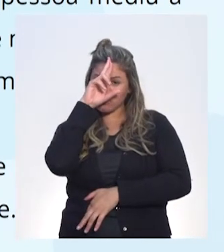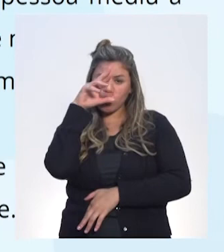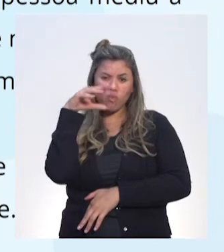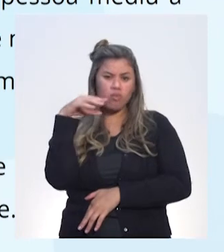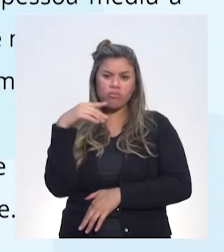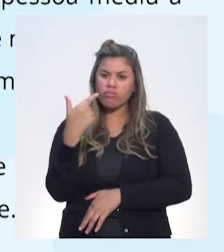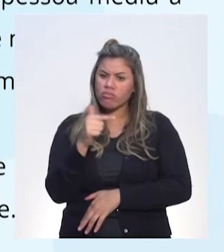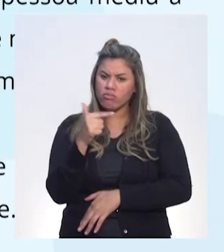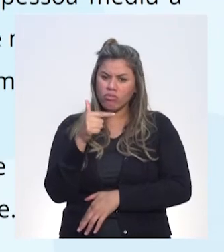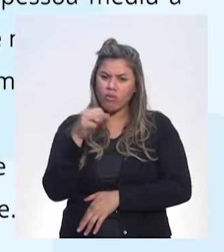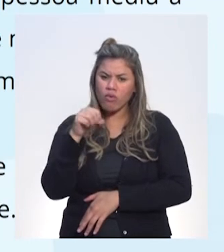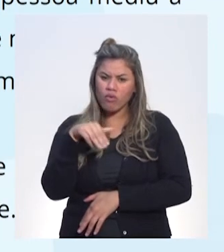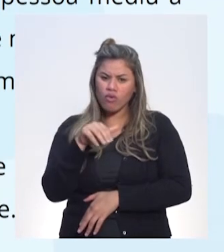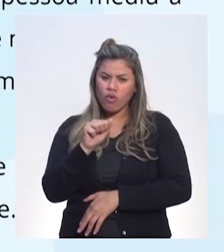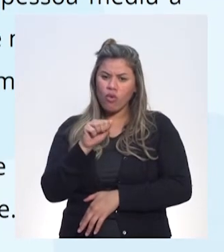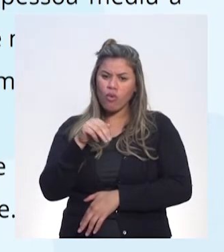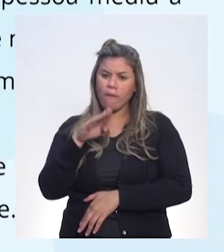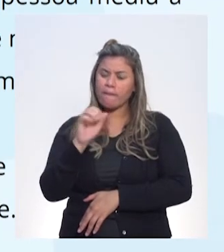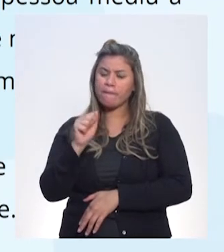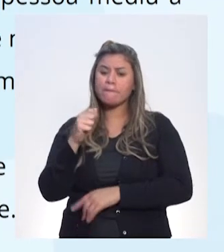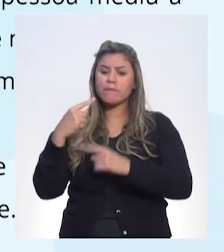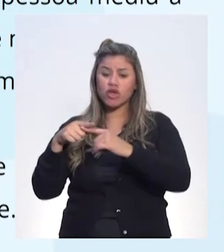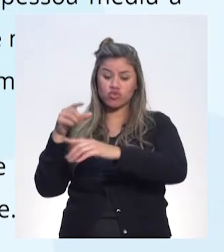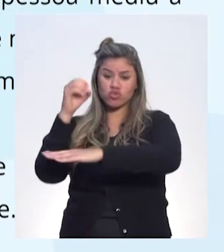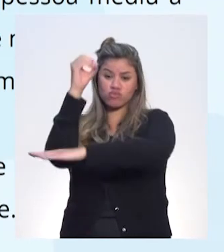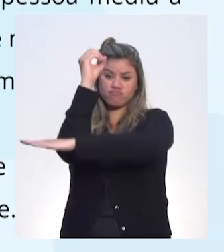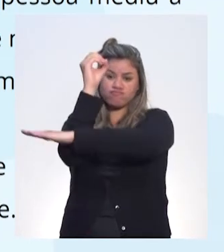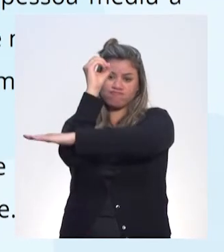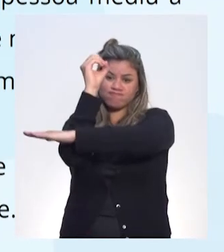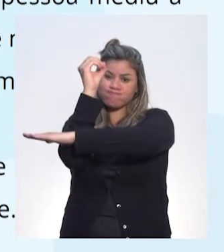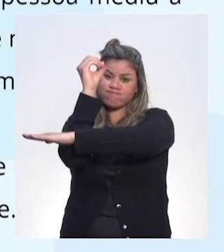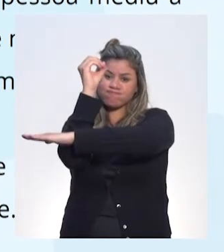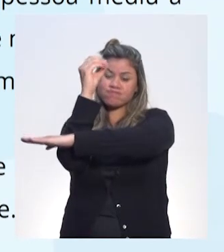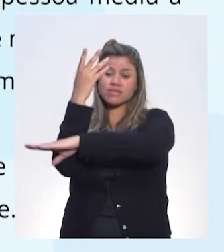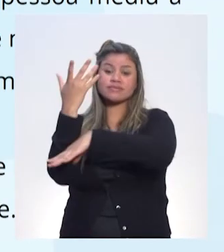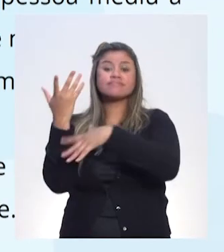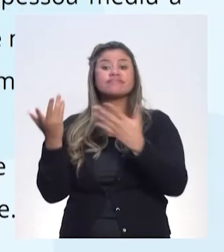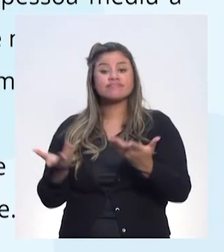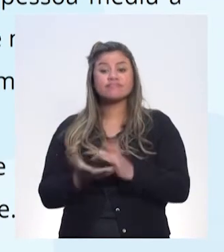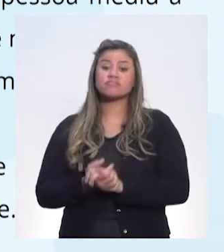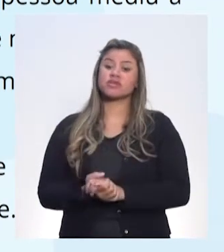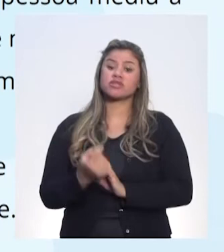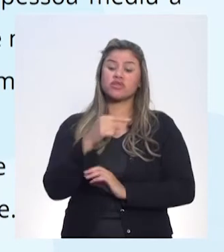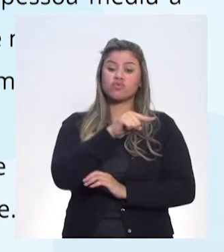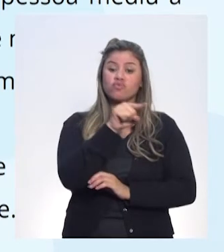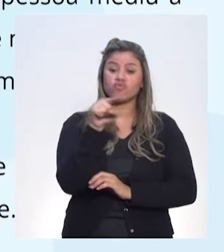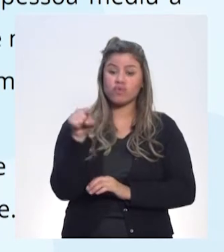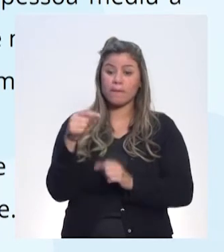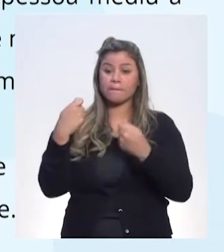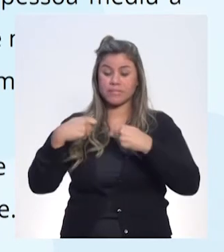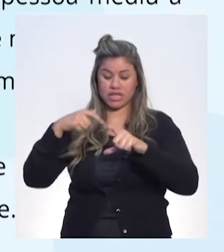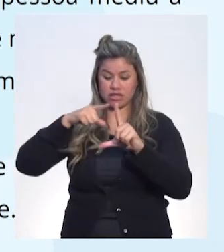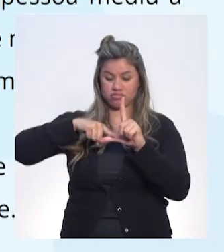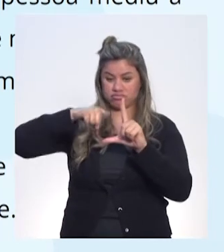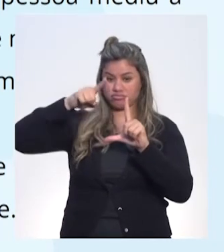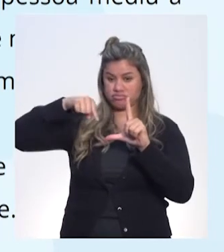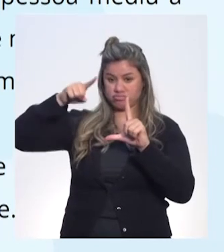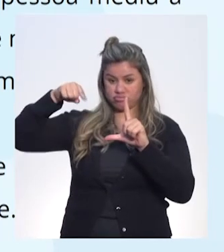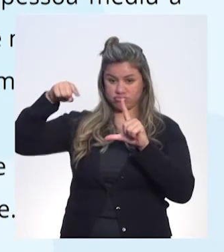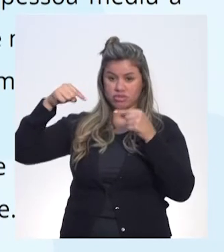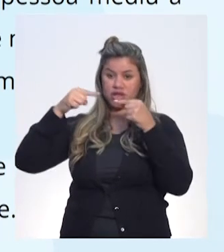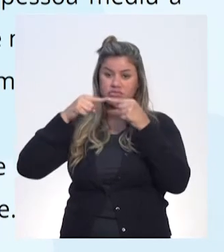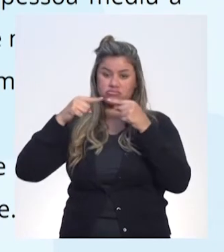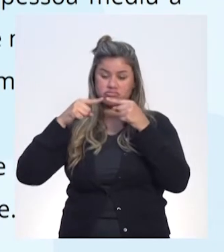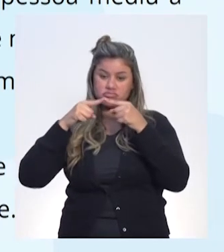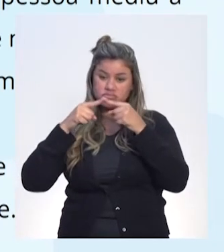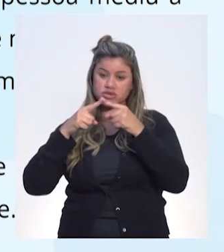sombra, porque estava sol a pino, certo? Então, quero que você construa o gráfico desse fenômeno